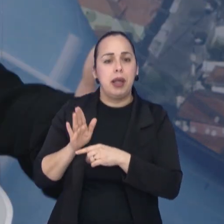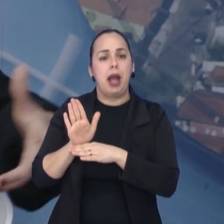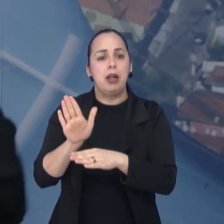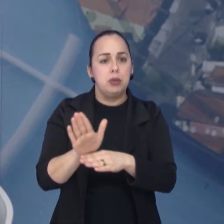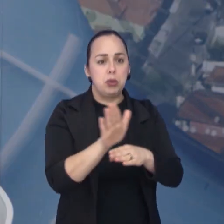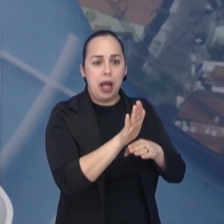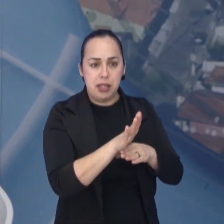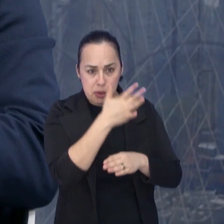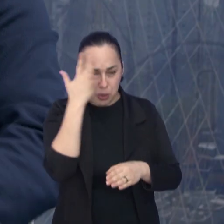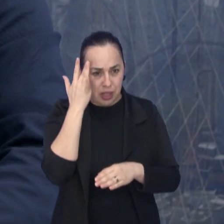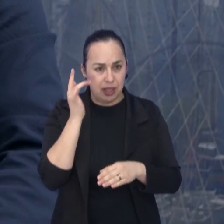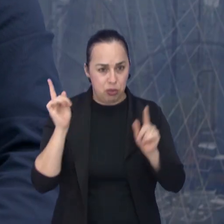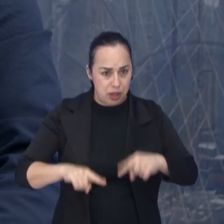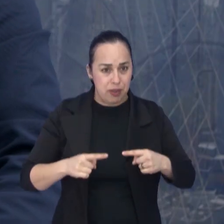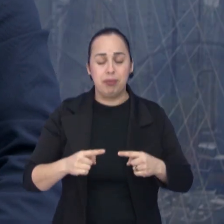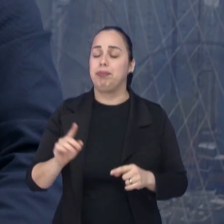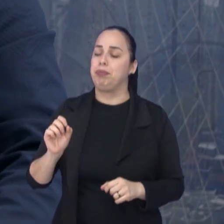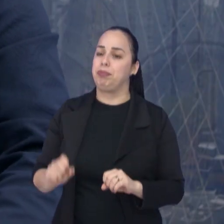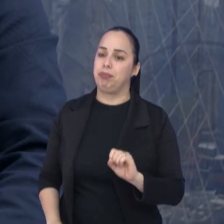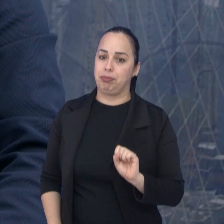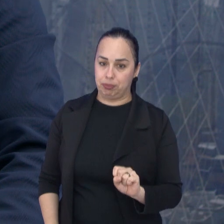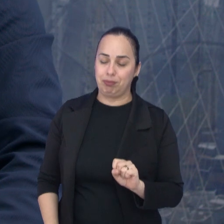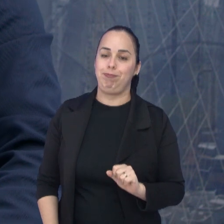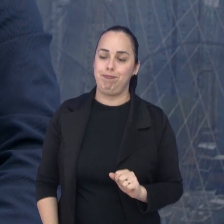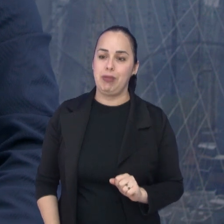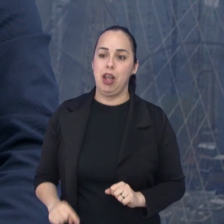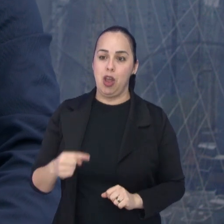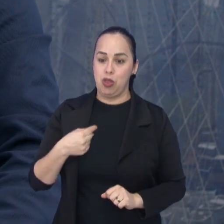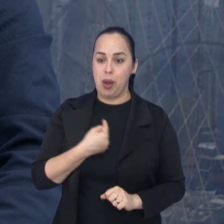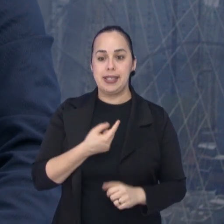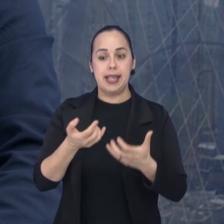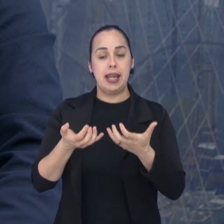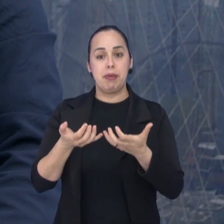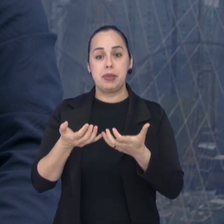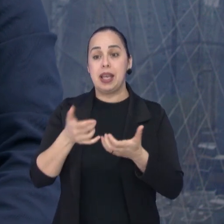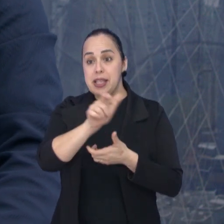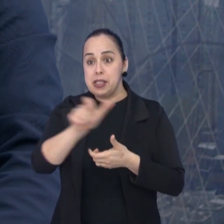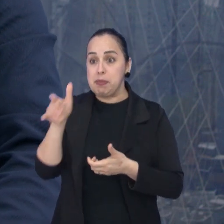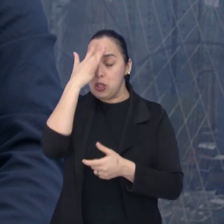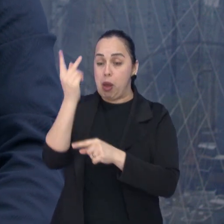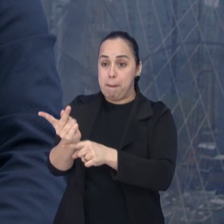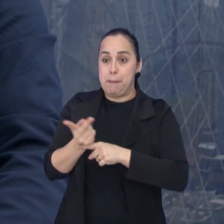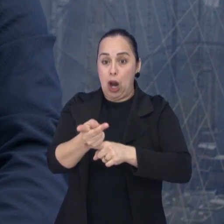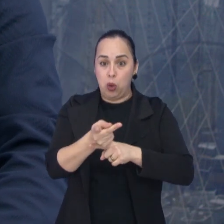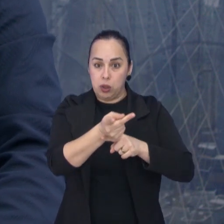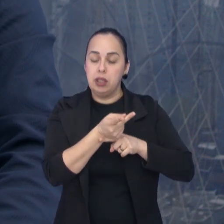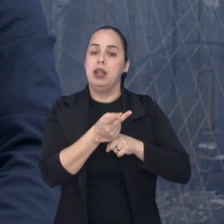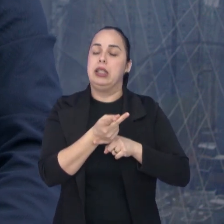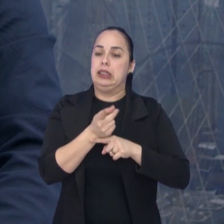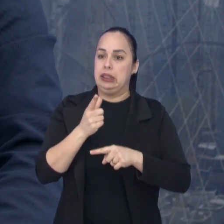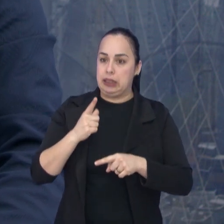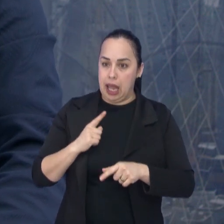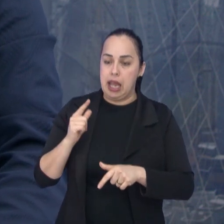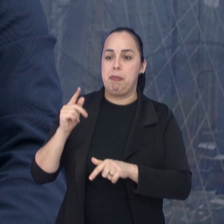maior de pessoas. A gente gostaria de ser mais demandado. Temos bastante demanda, nós